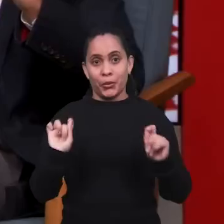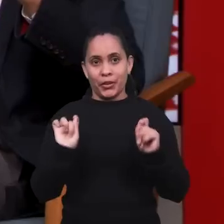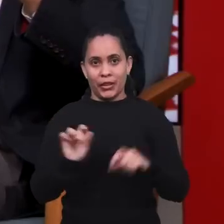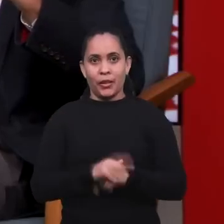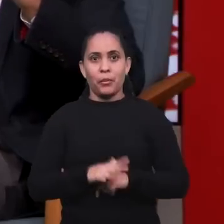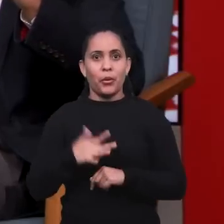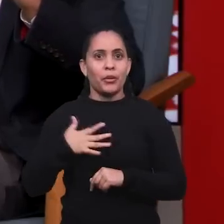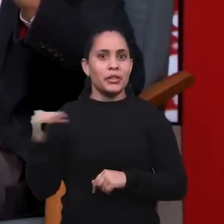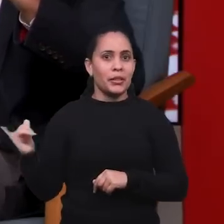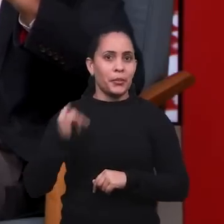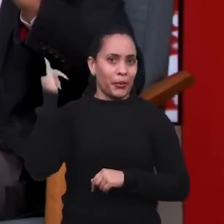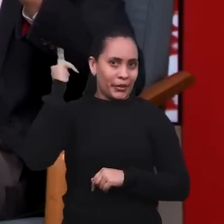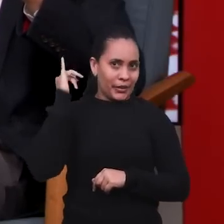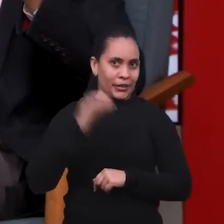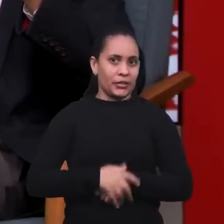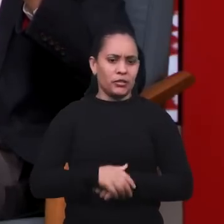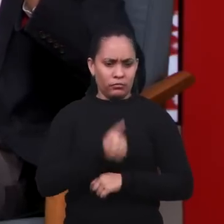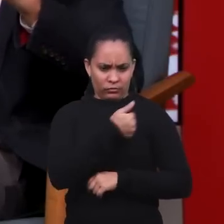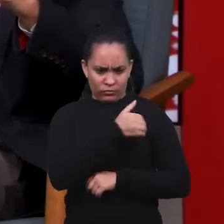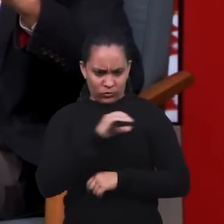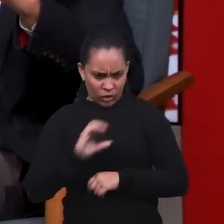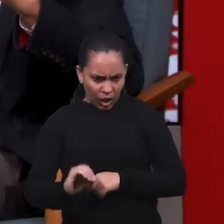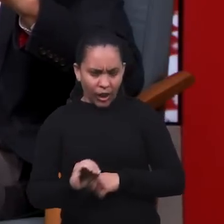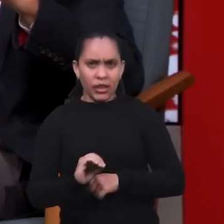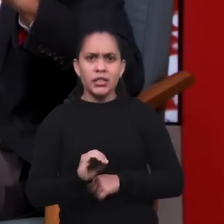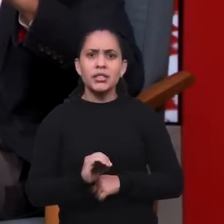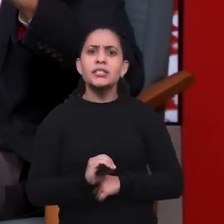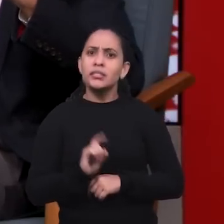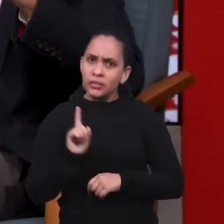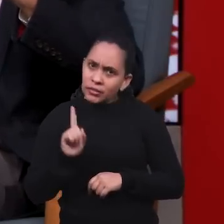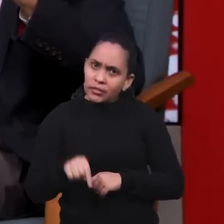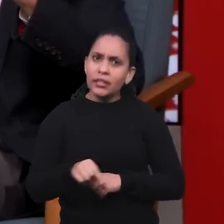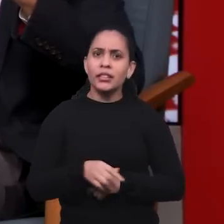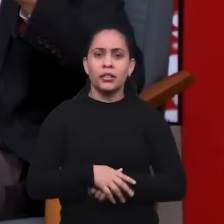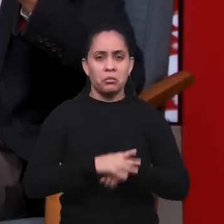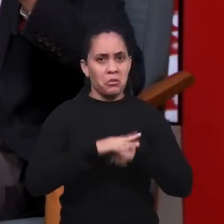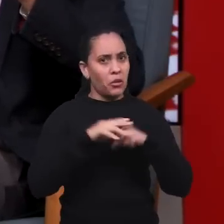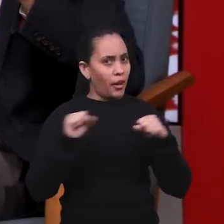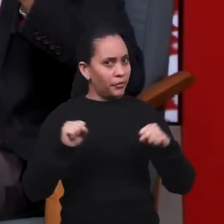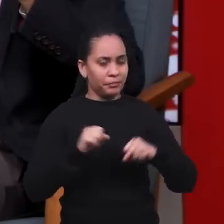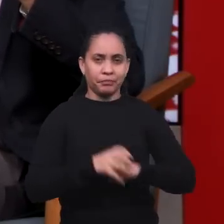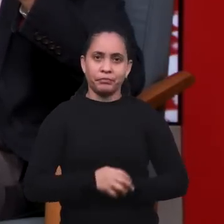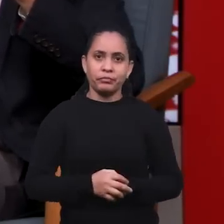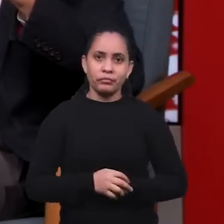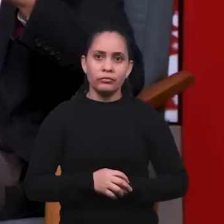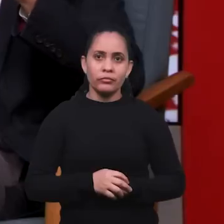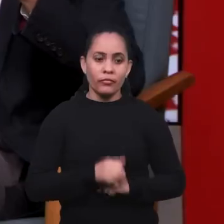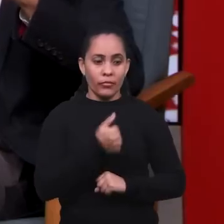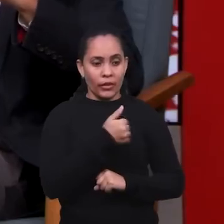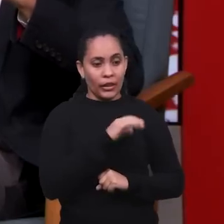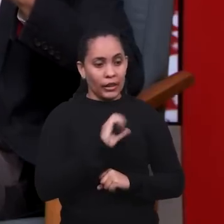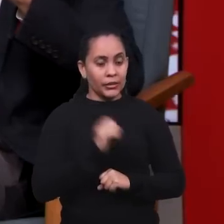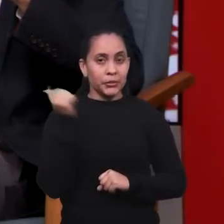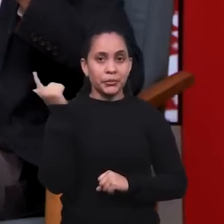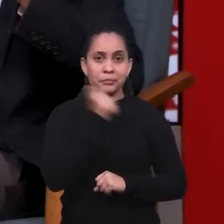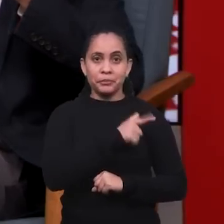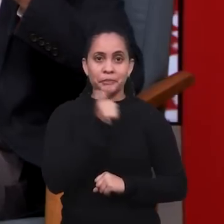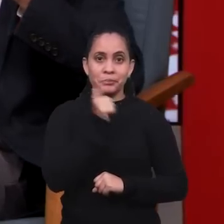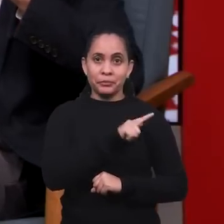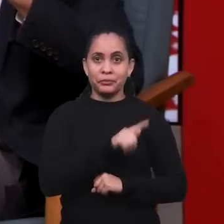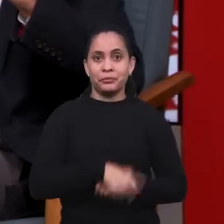nós uma coisa importante. Foram 10 que foram curados, 10 que